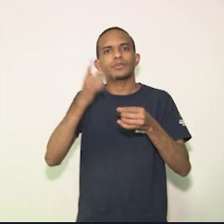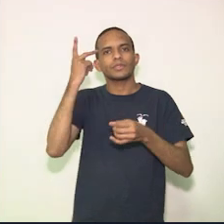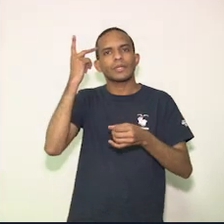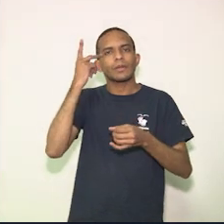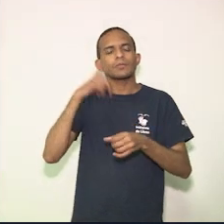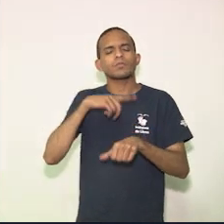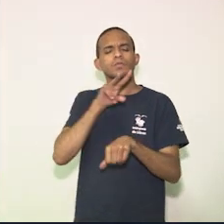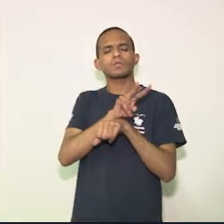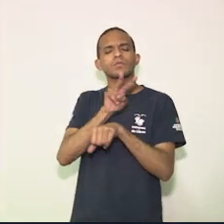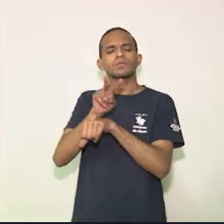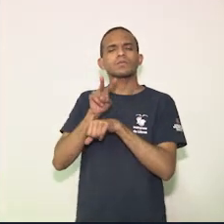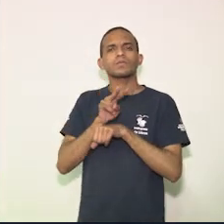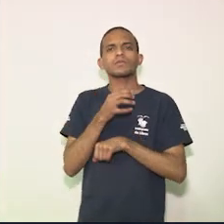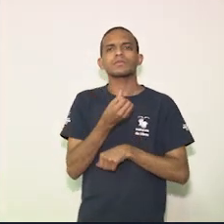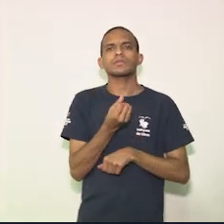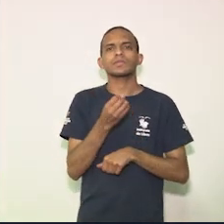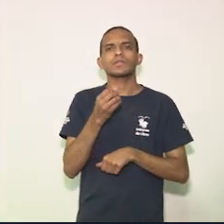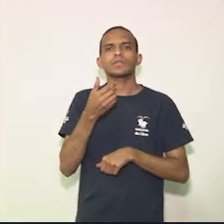faz o monitoramento de